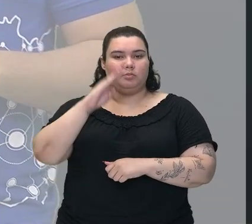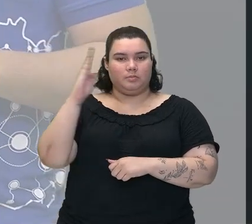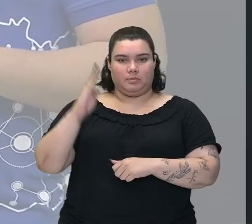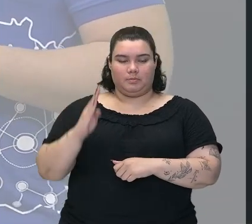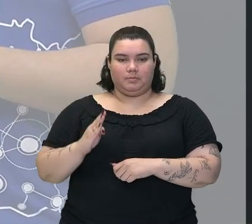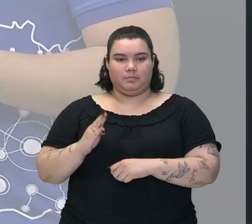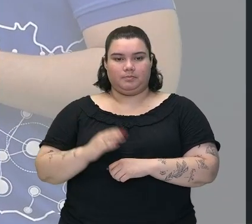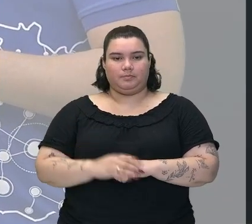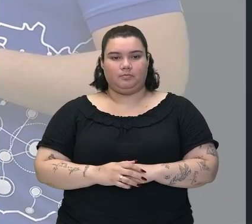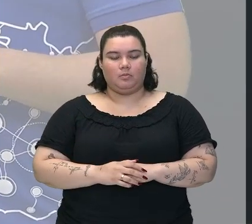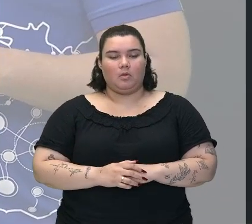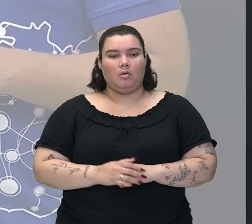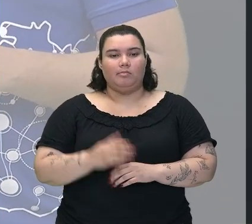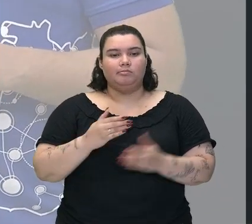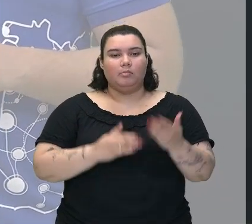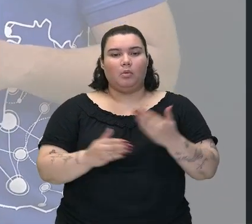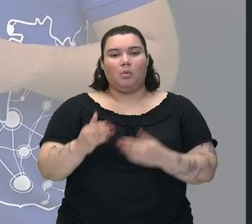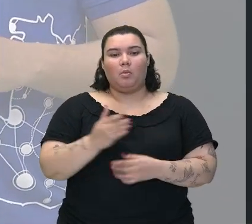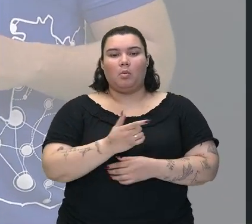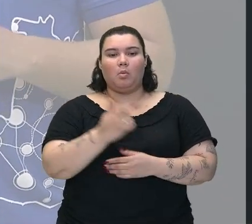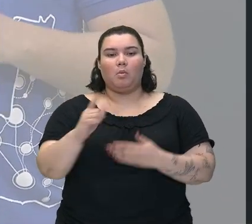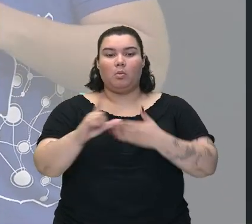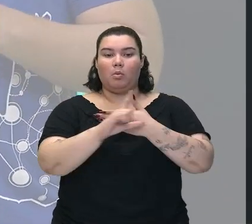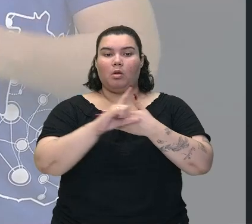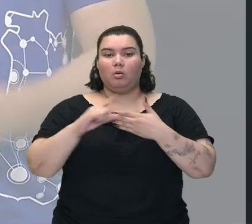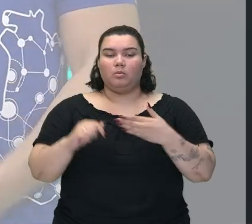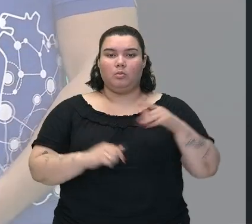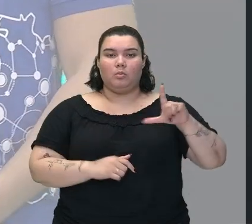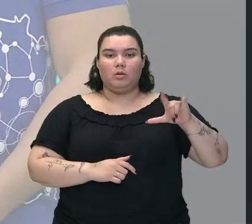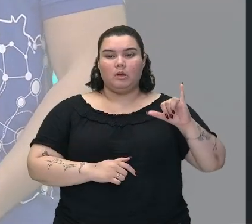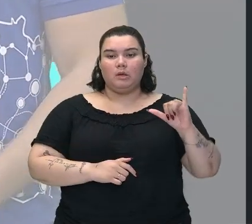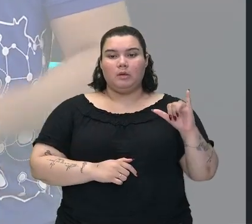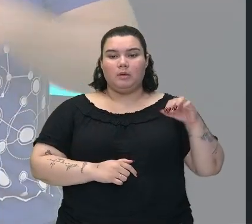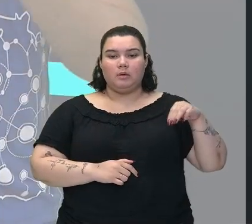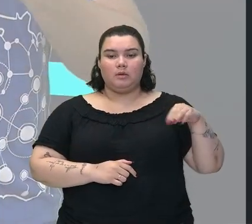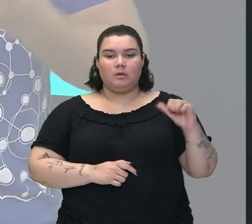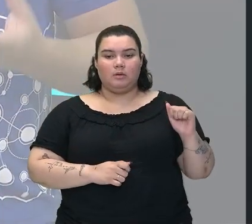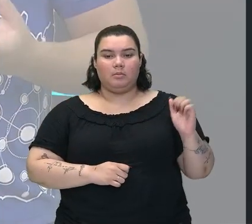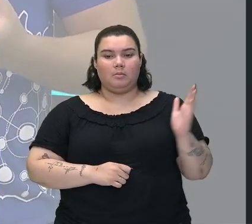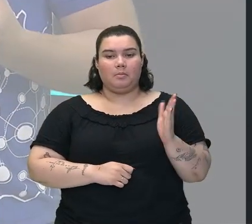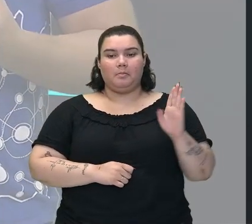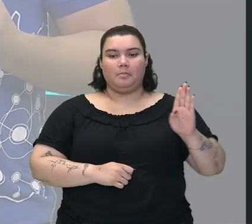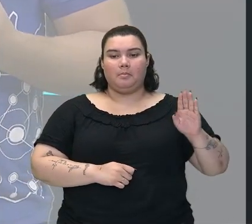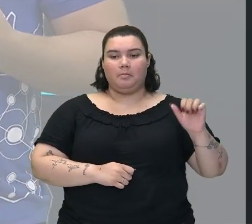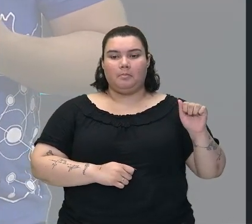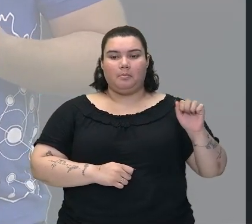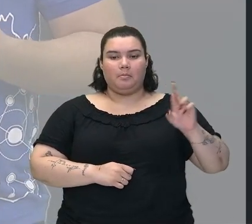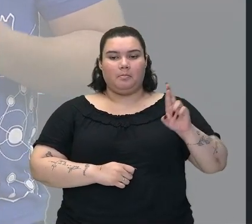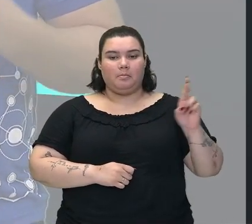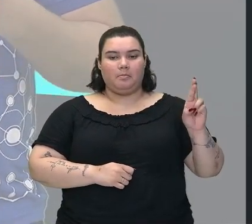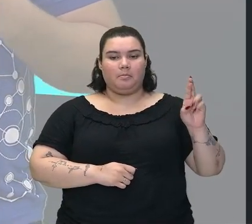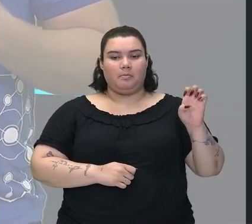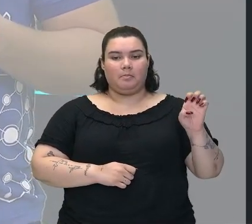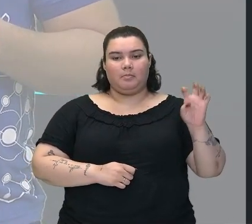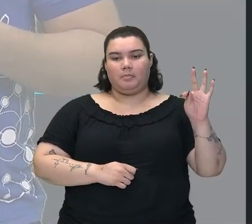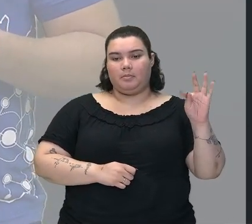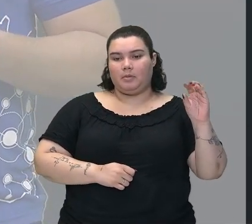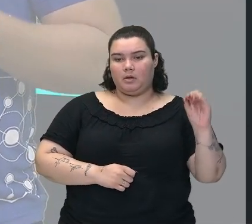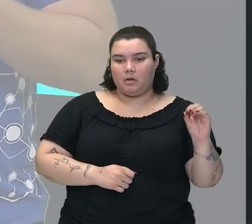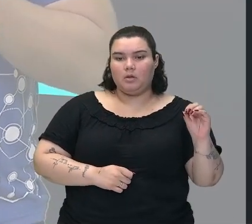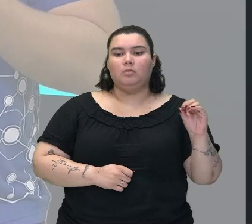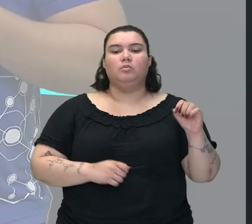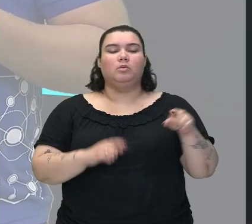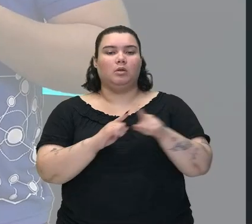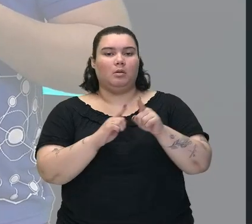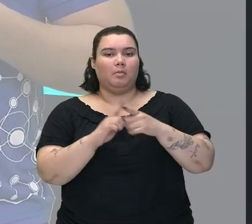sequência, Lima Barreto também nós vamos ter este autor que vai escrever e vai produzir textos que vão trazer para a